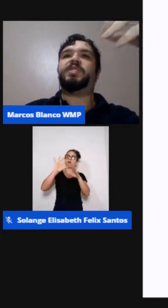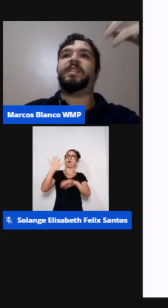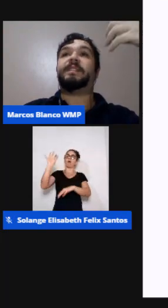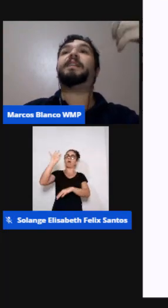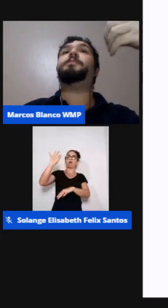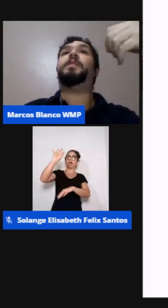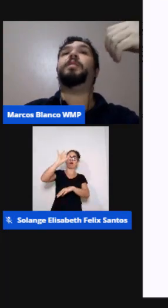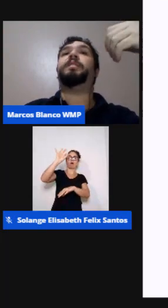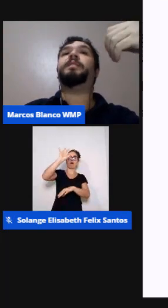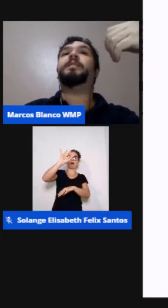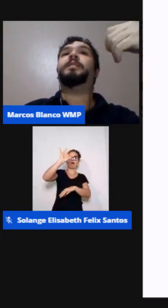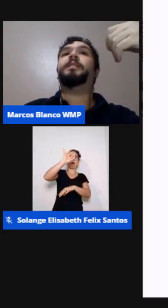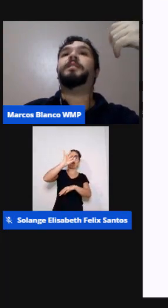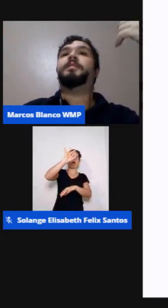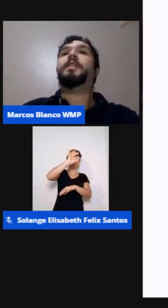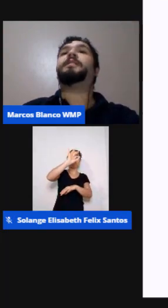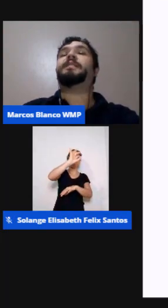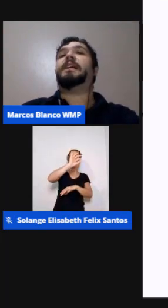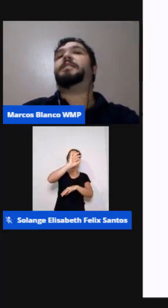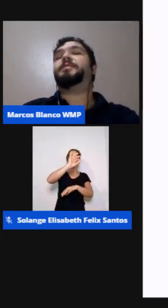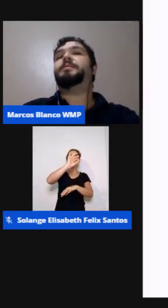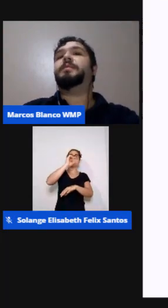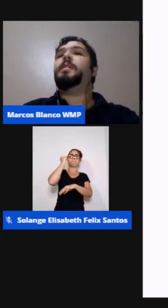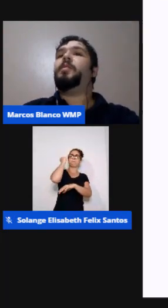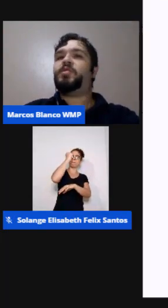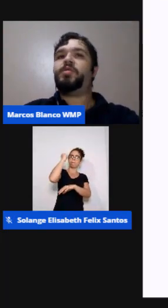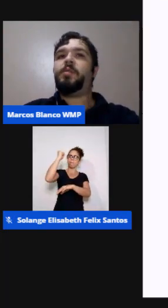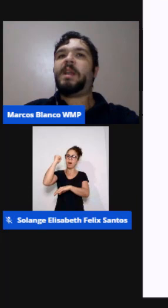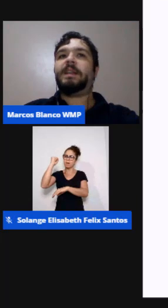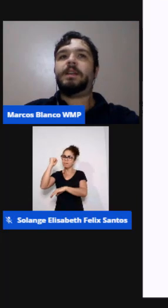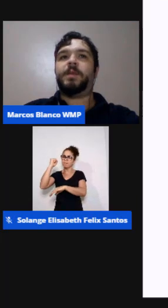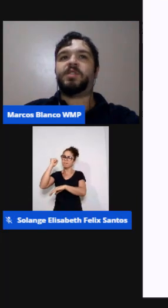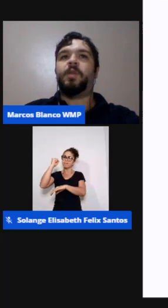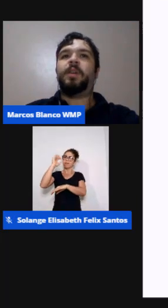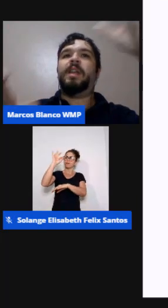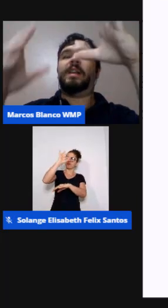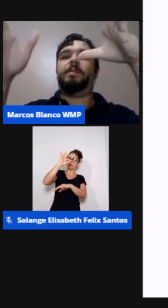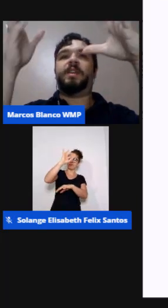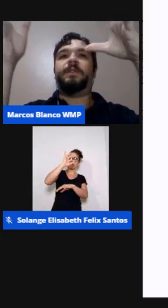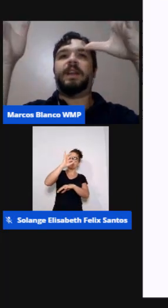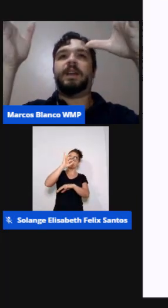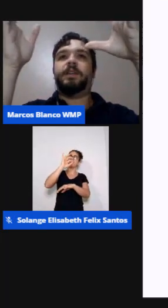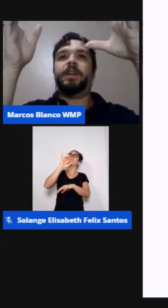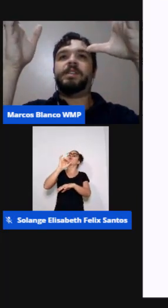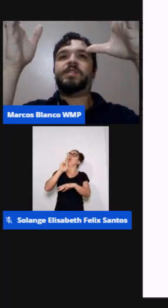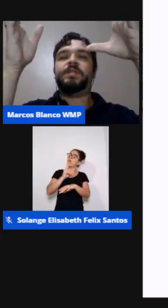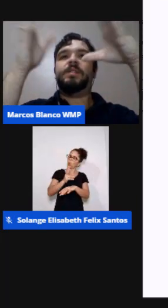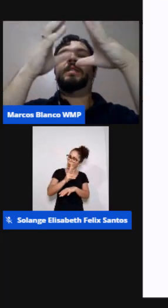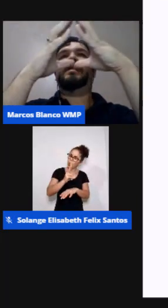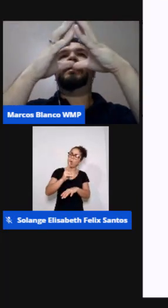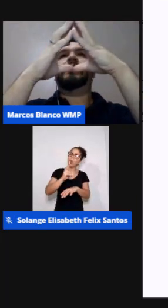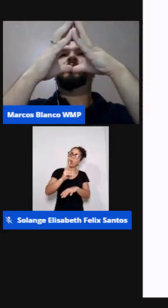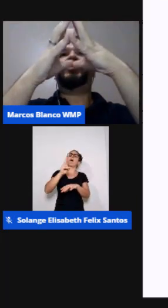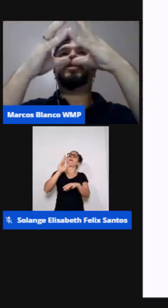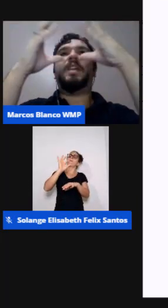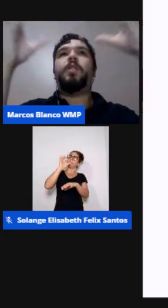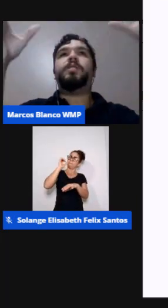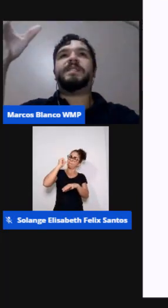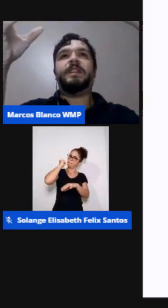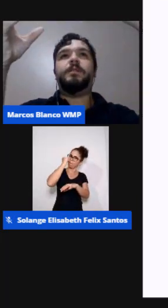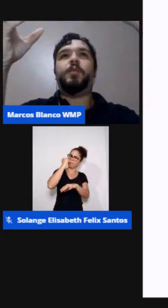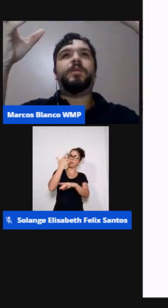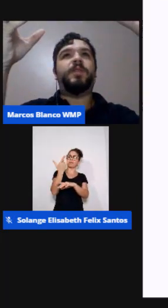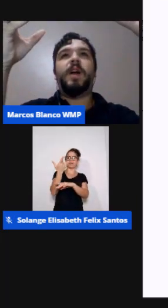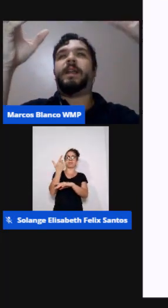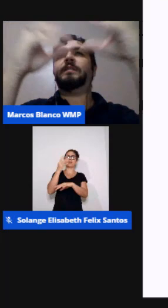ou não mata mosquitos? Essa é a grande pergunta. O que vocês acham? Continua matando, pessoal. Lembra que eu falei lá no início? O